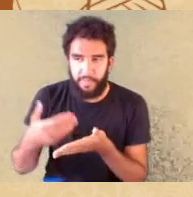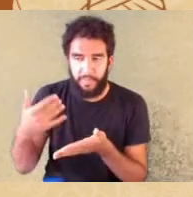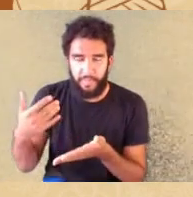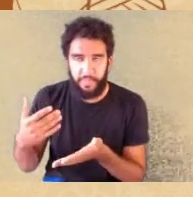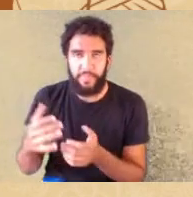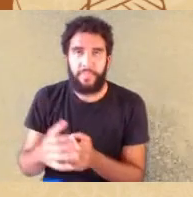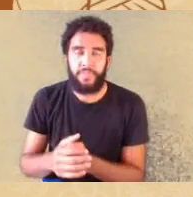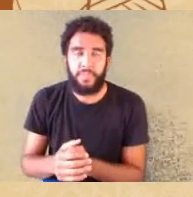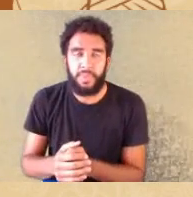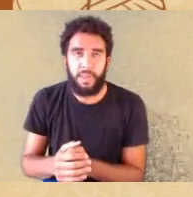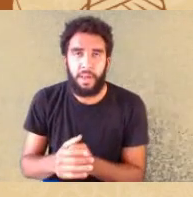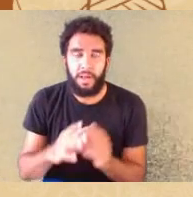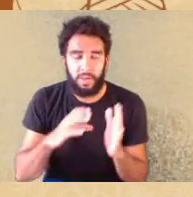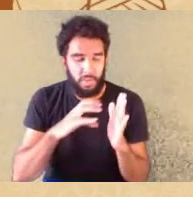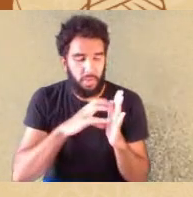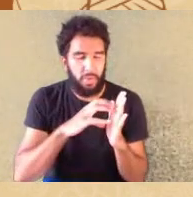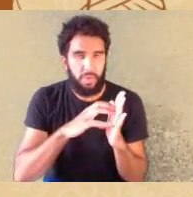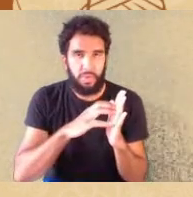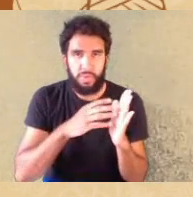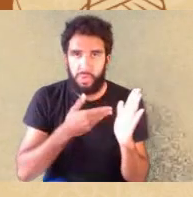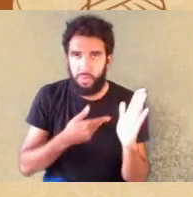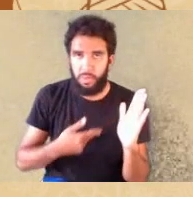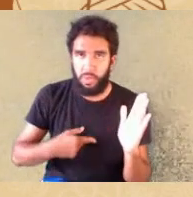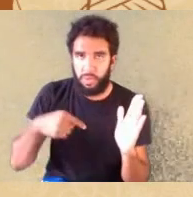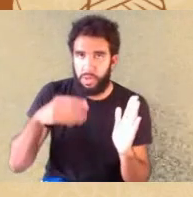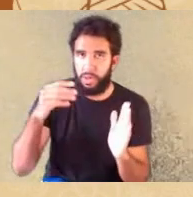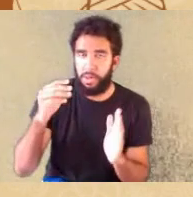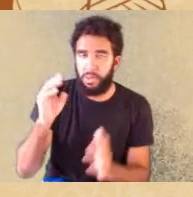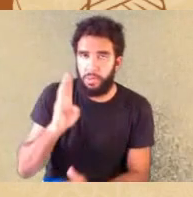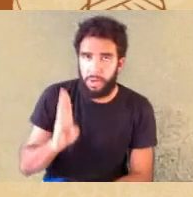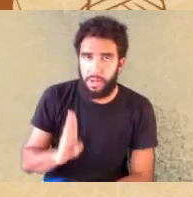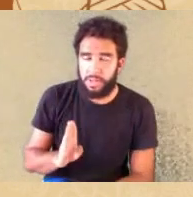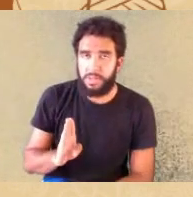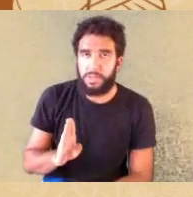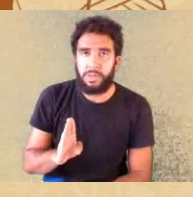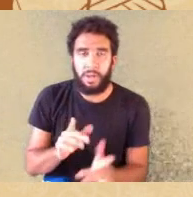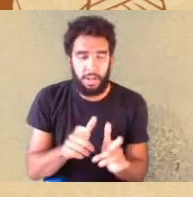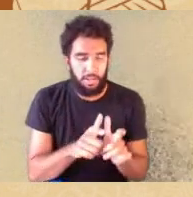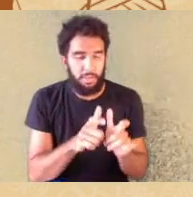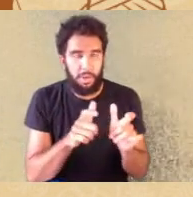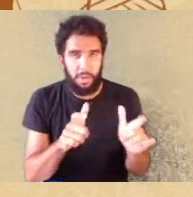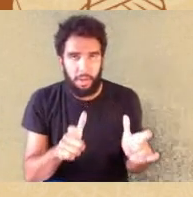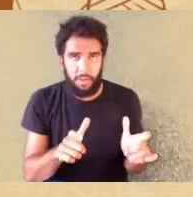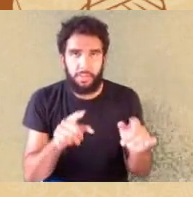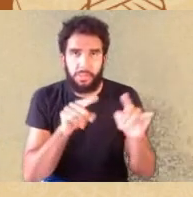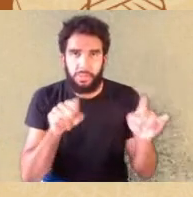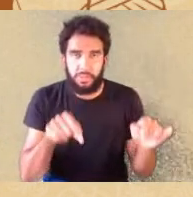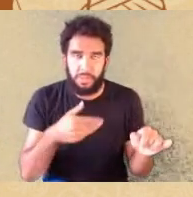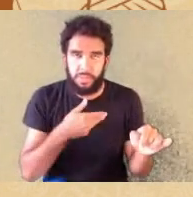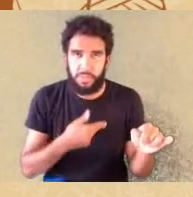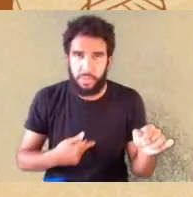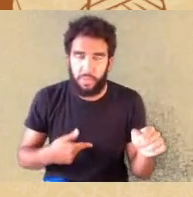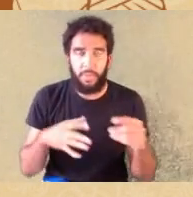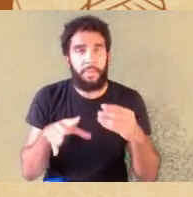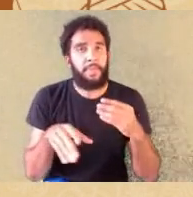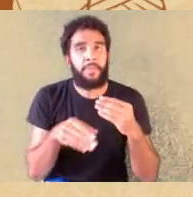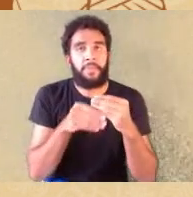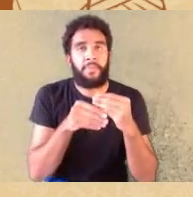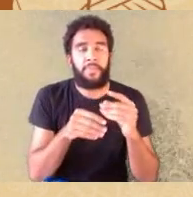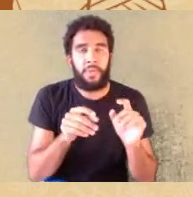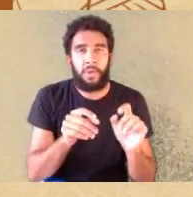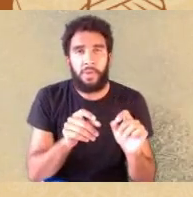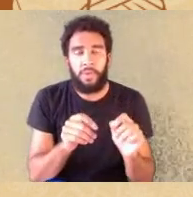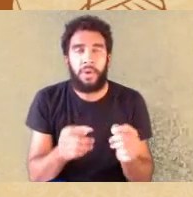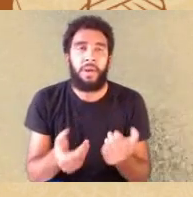concursos públicos no Brasil, eles aumentaram a desigualdade racial no serviço público, que inclui